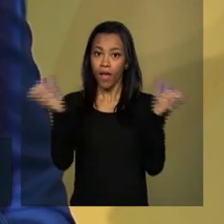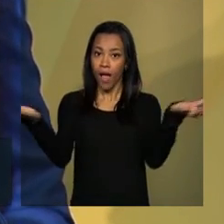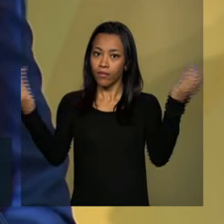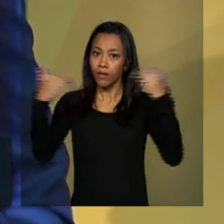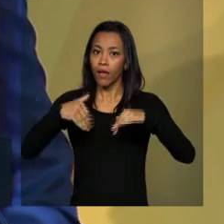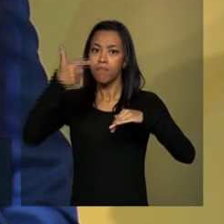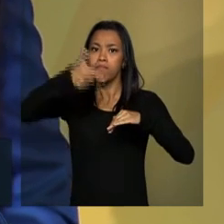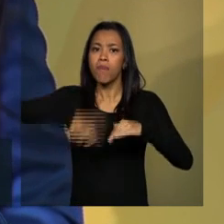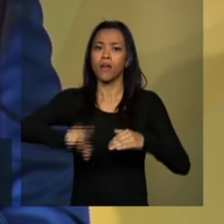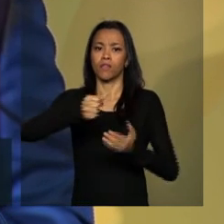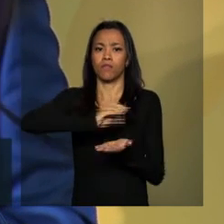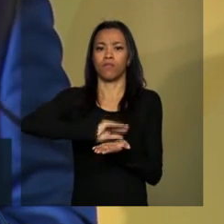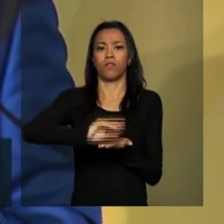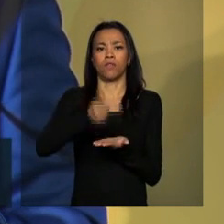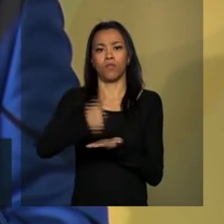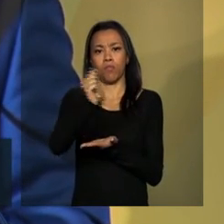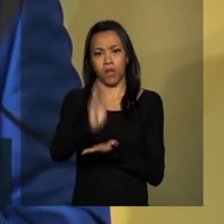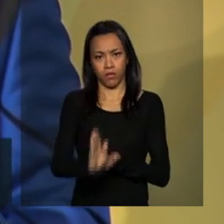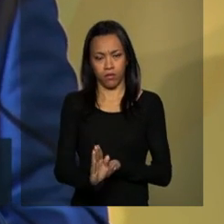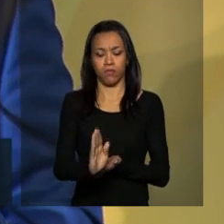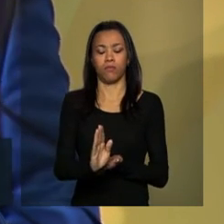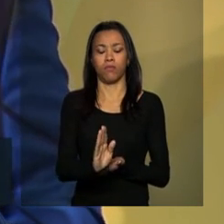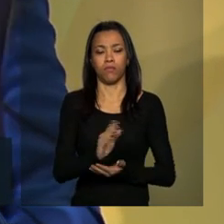nível doméstico como internacional.